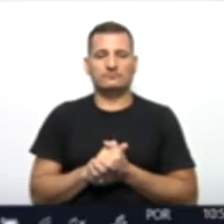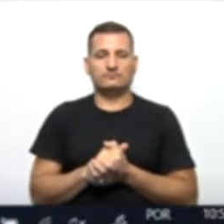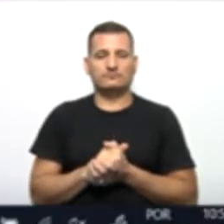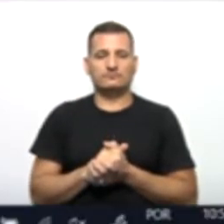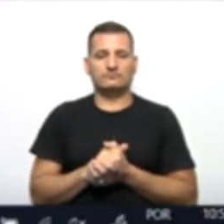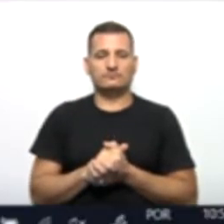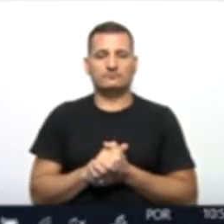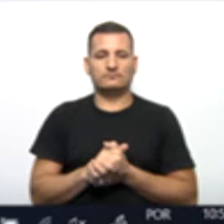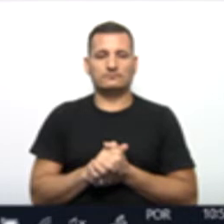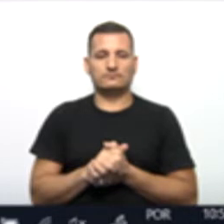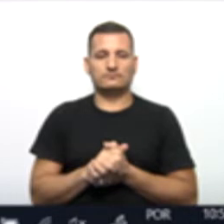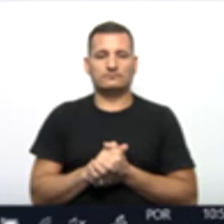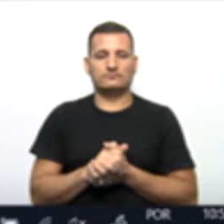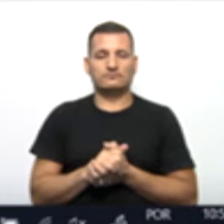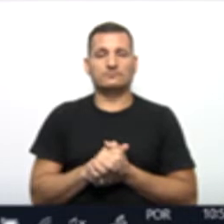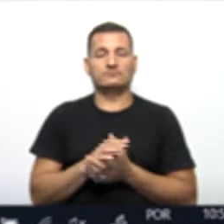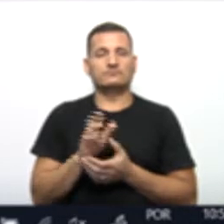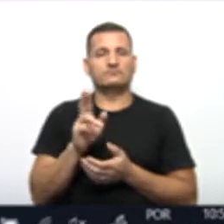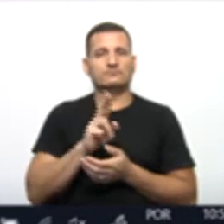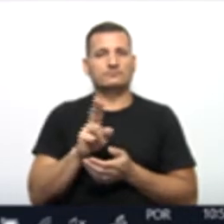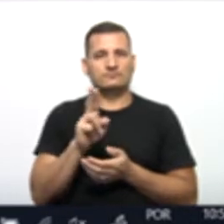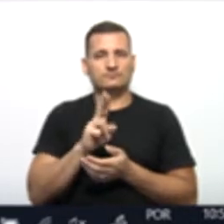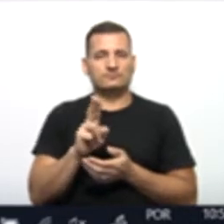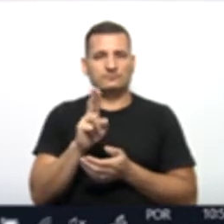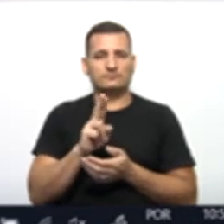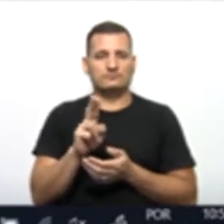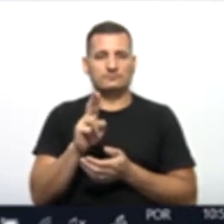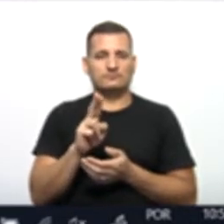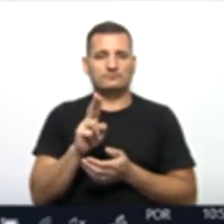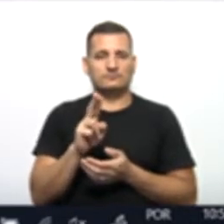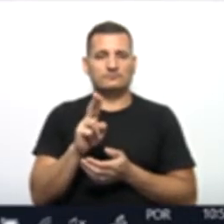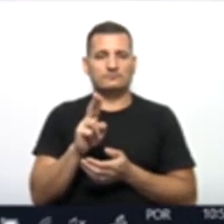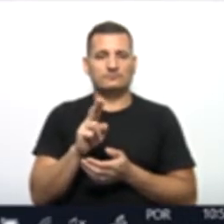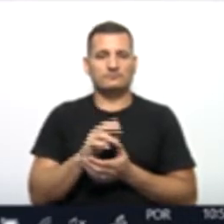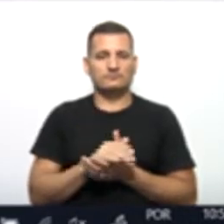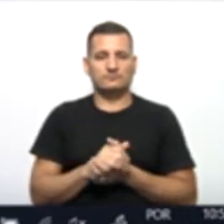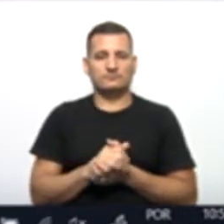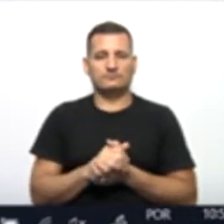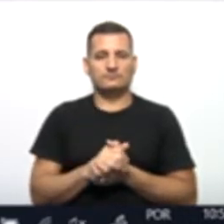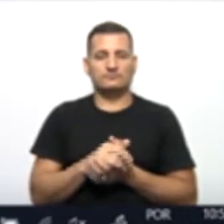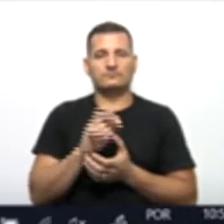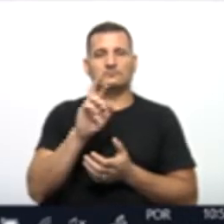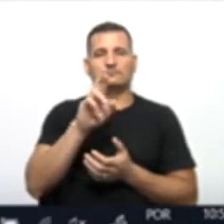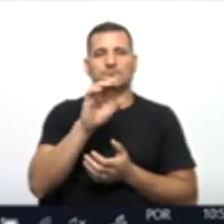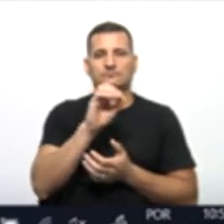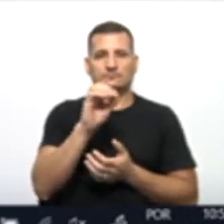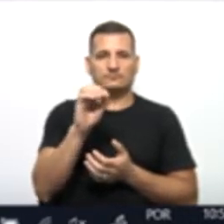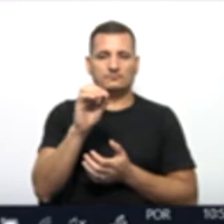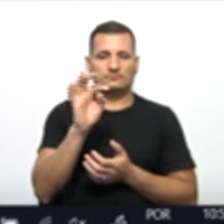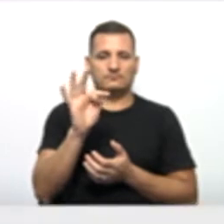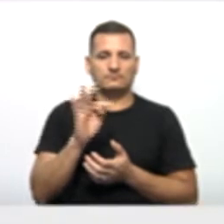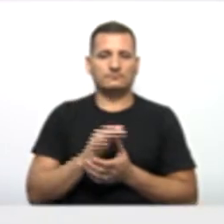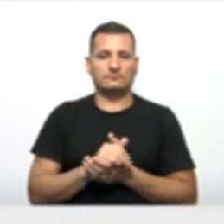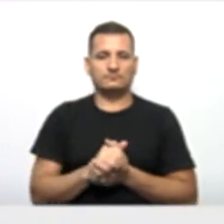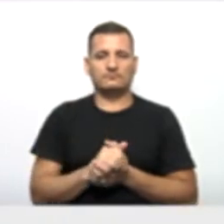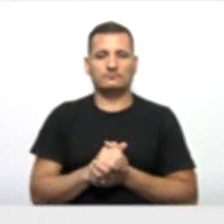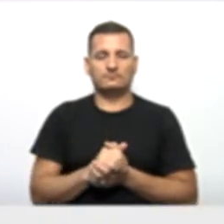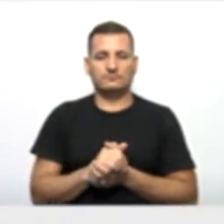entrar utilizando aquele usuário do da aula passada que nós criamos